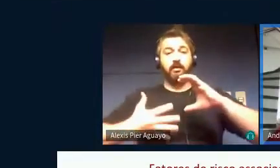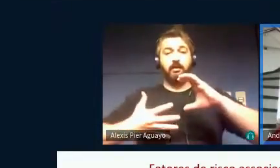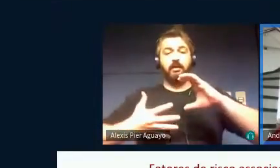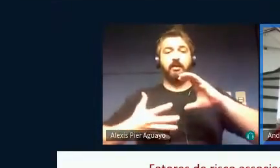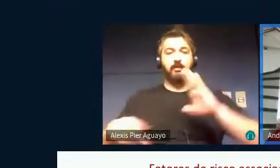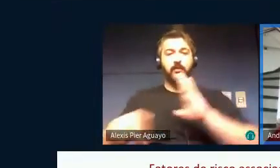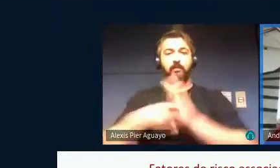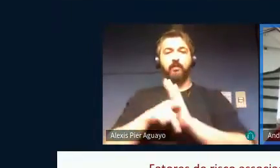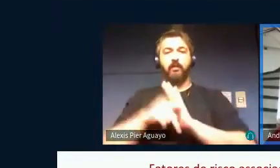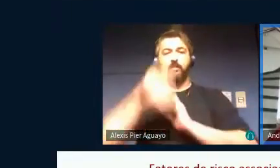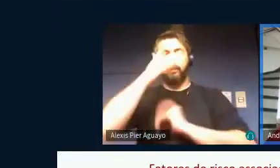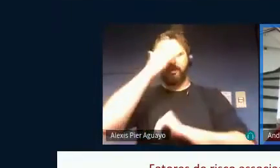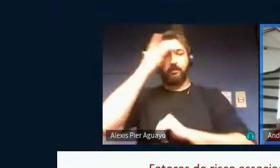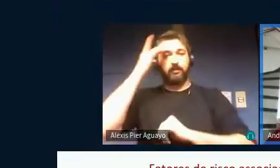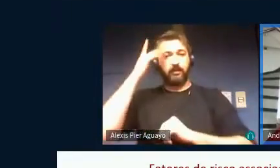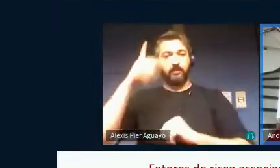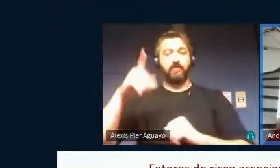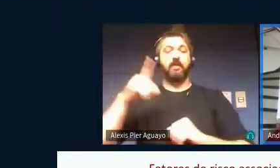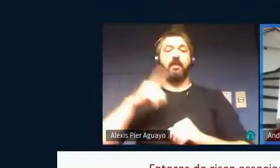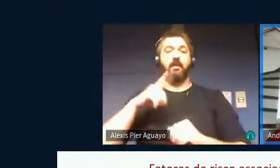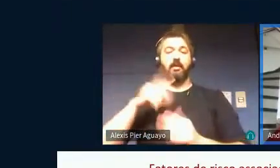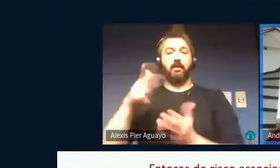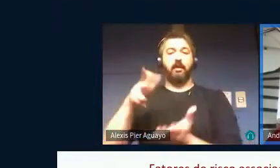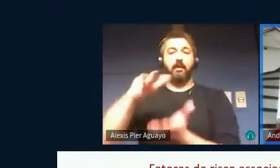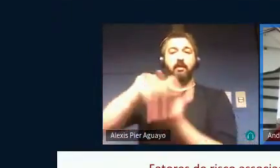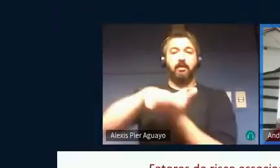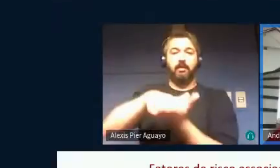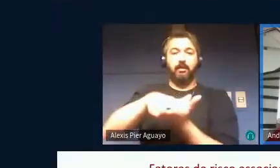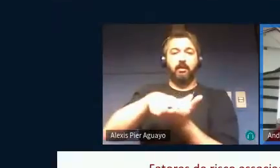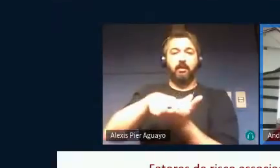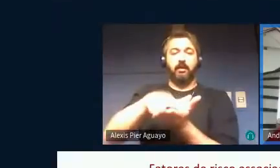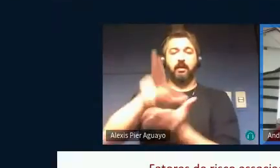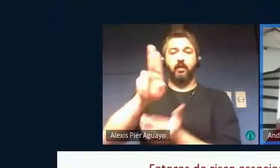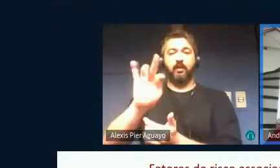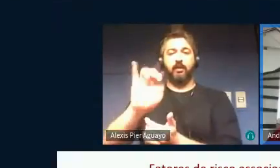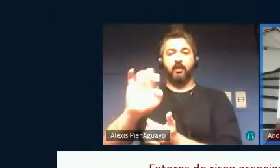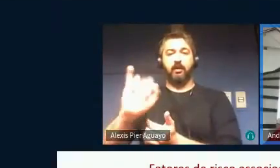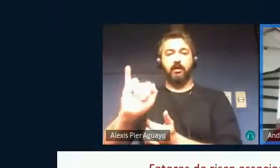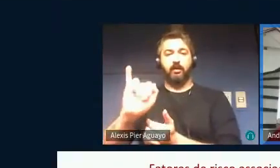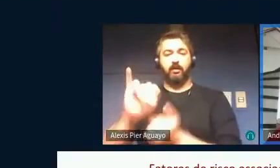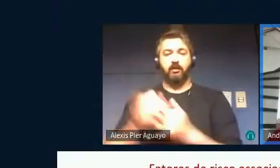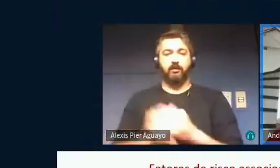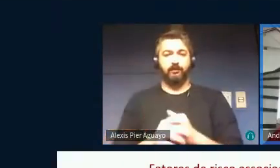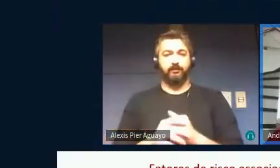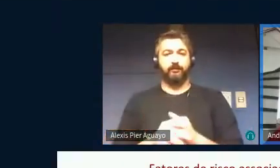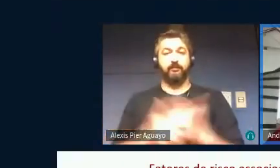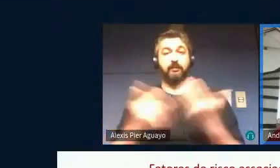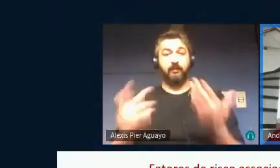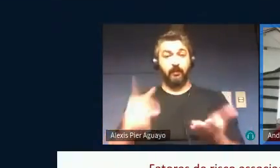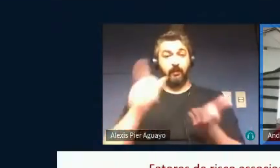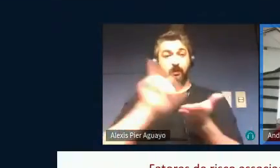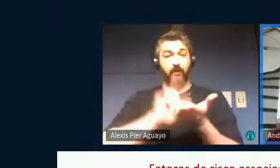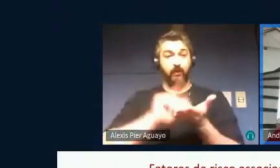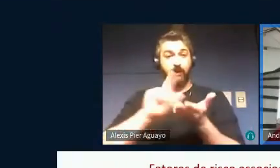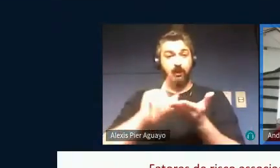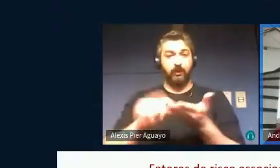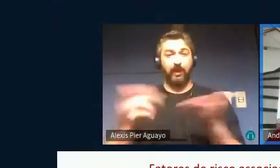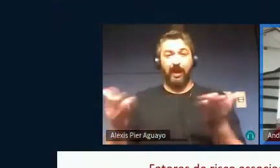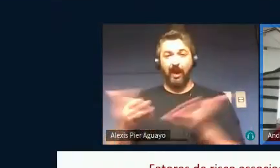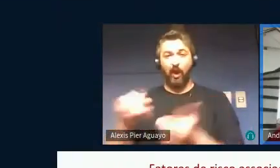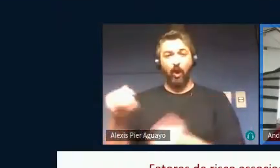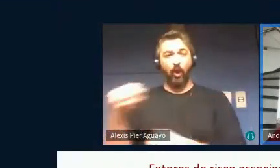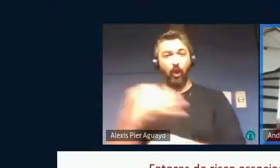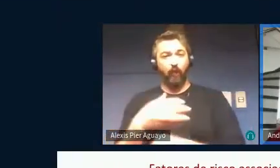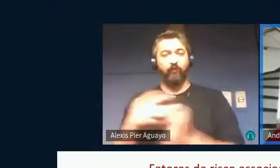dos indivíduos que são internados nas unidades de terapia intensiva. Então, esse artigo aqui, que foi publicado bastante recente na